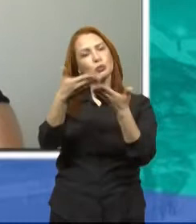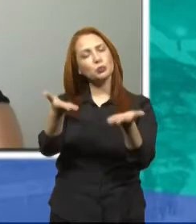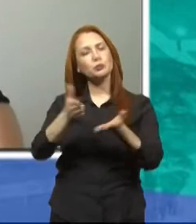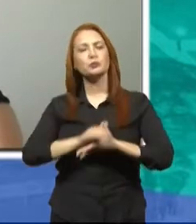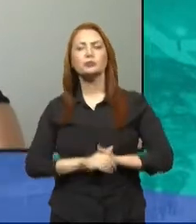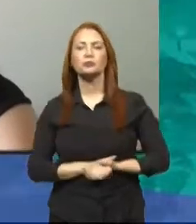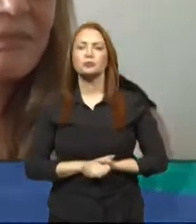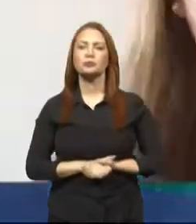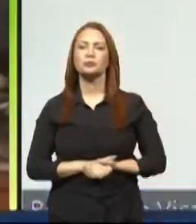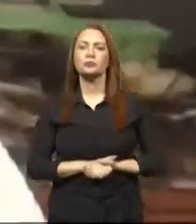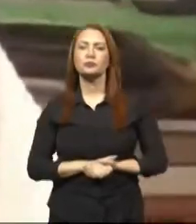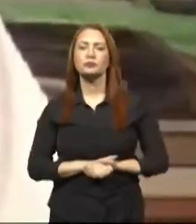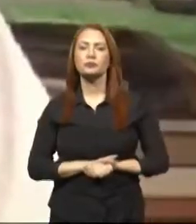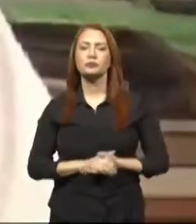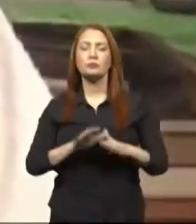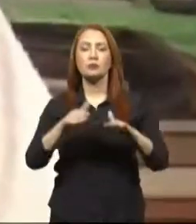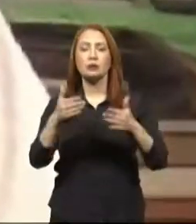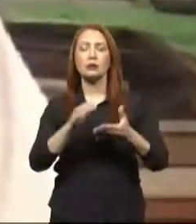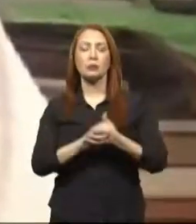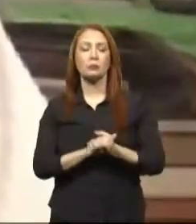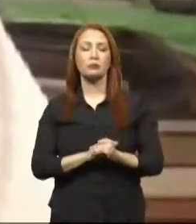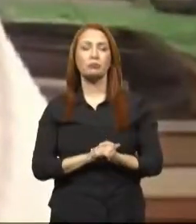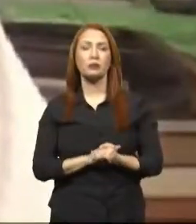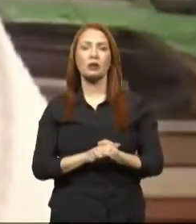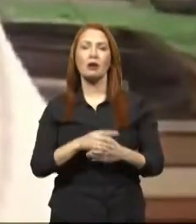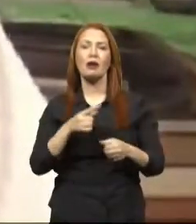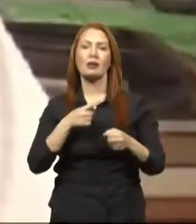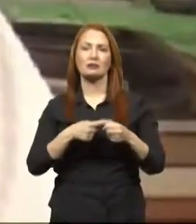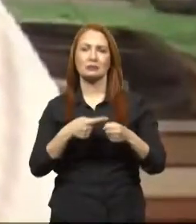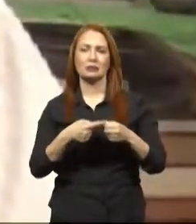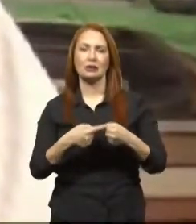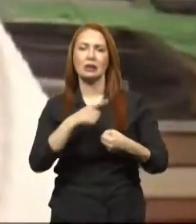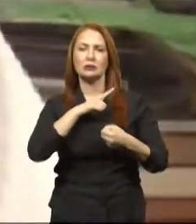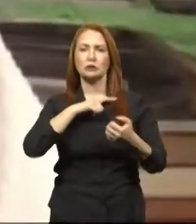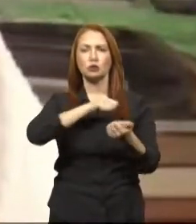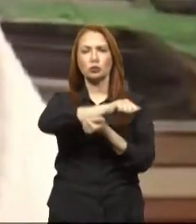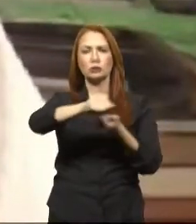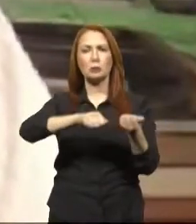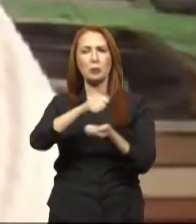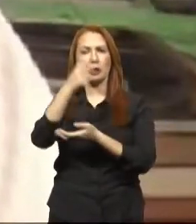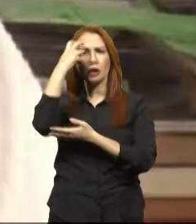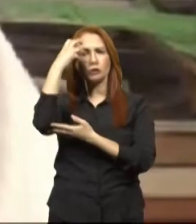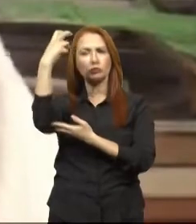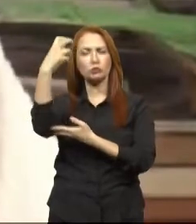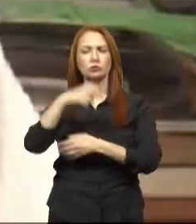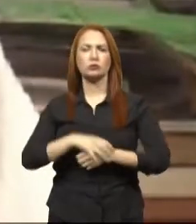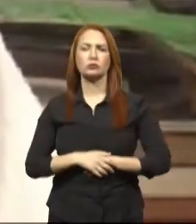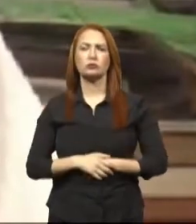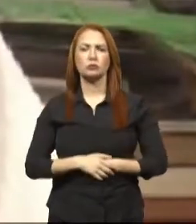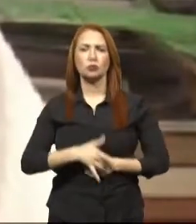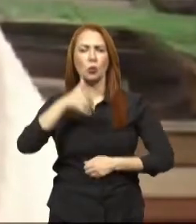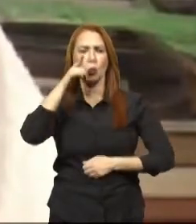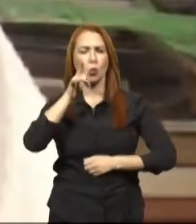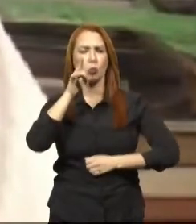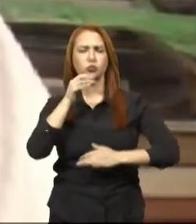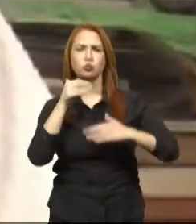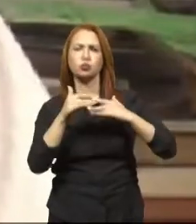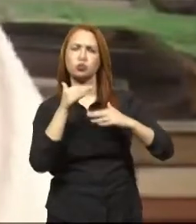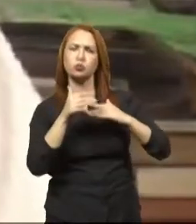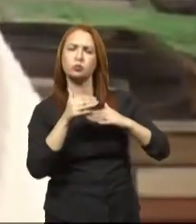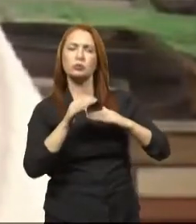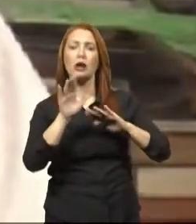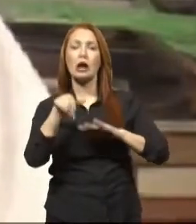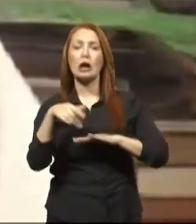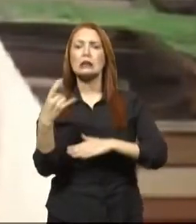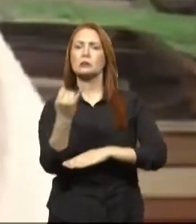Vejam, as cidades serem sustentáveis, inteligentes, eficientes, é fundamental no momento que nós vivemos